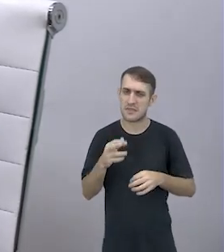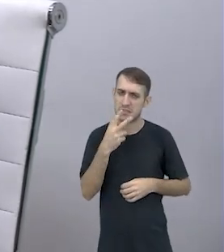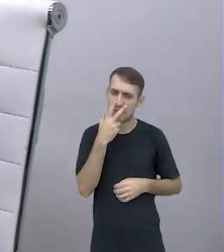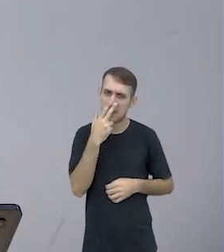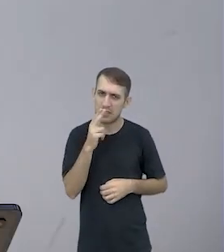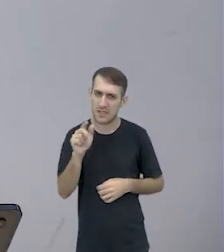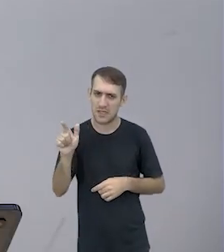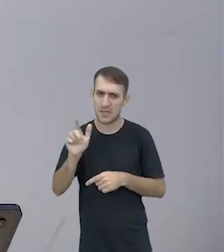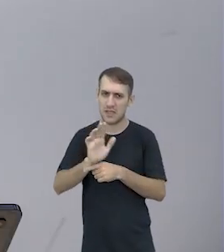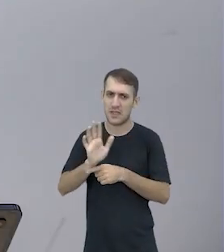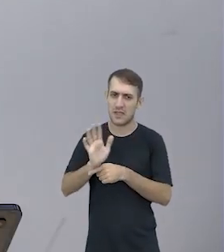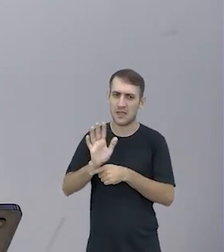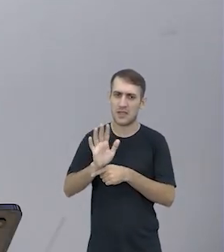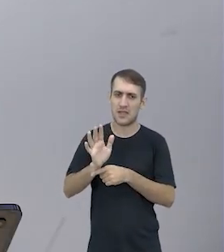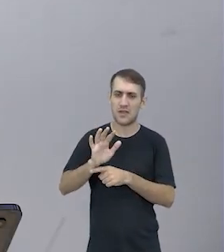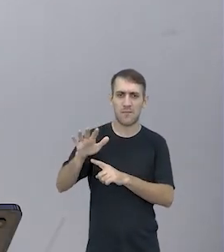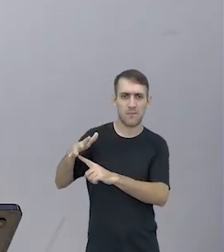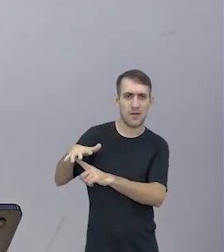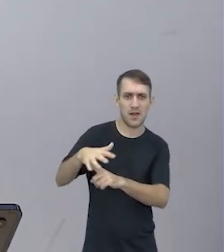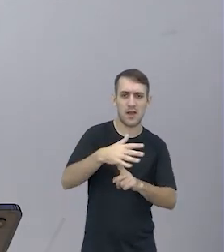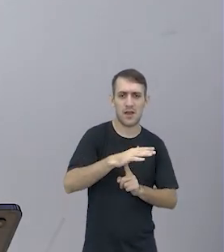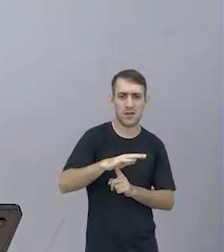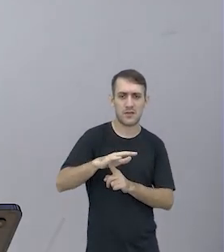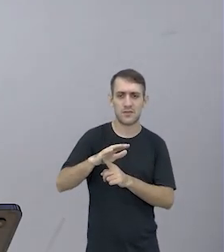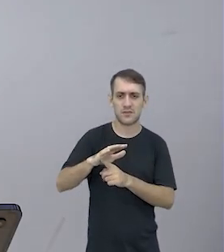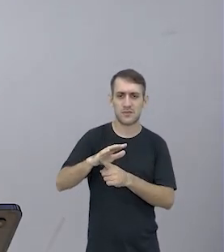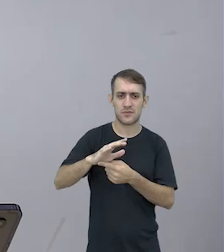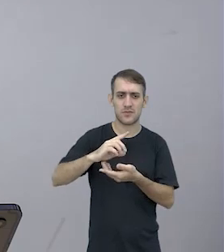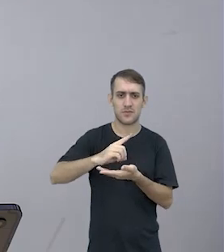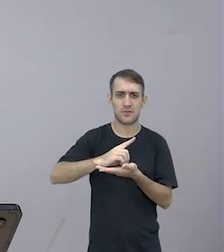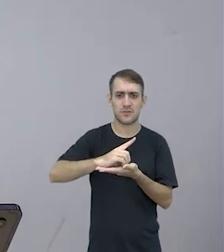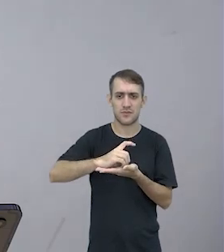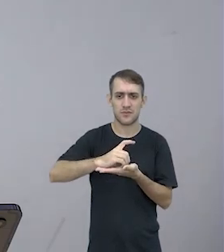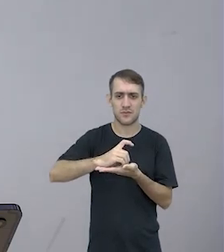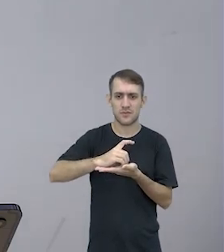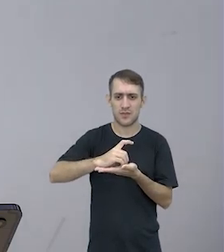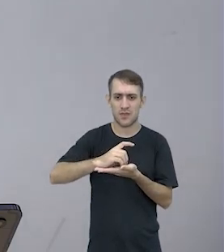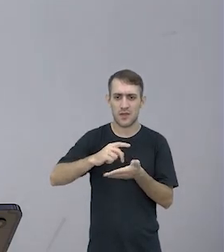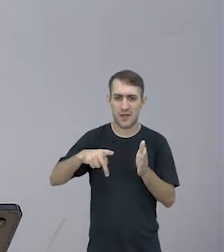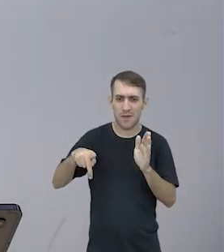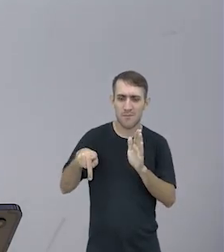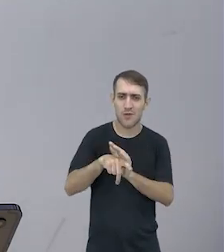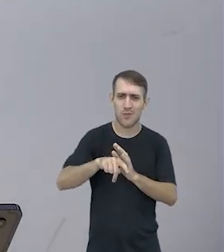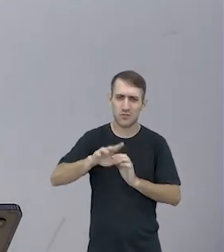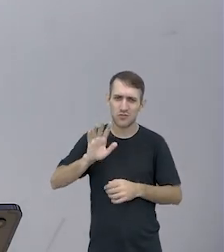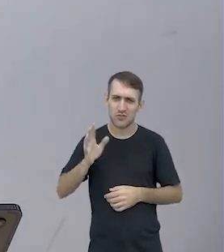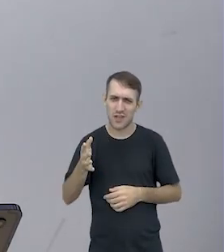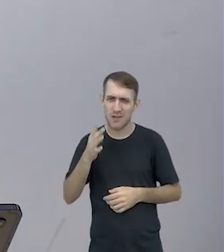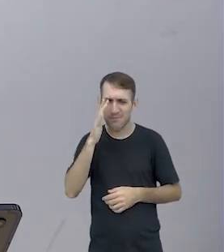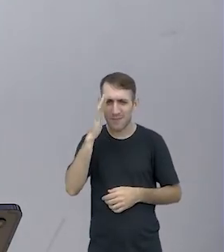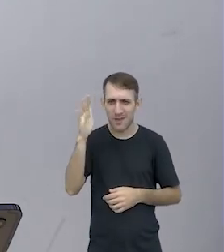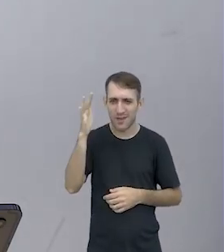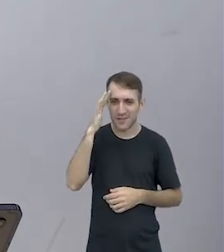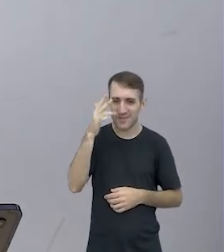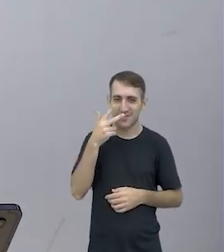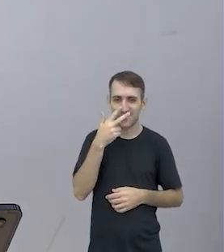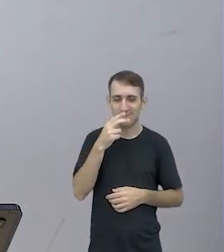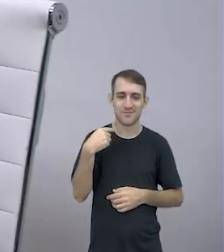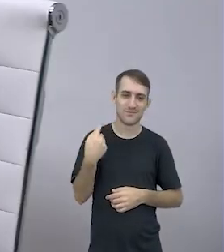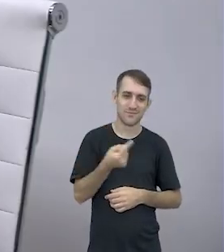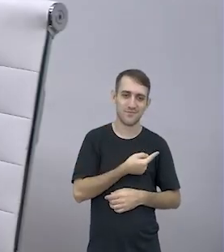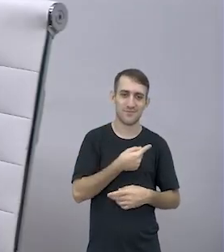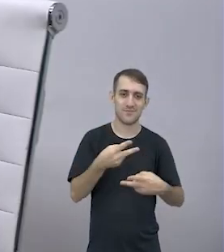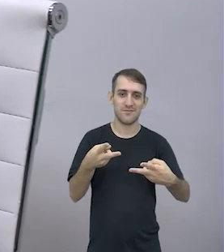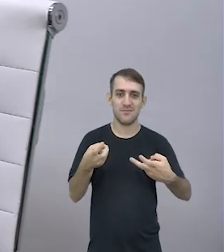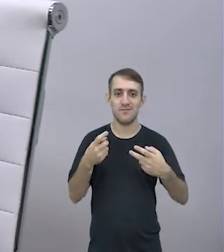aquele filme Parque dos Dinossauros foi uma premonição? Não sei, Kimi, eu sei que a gente